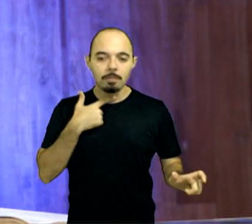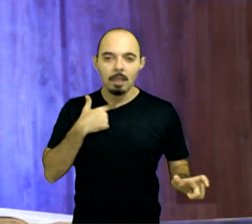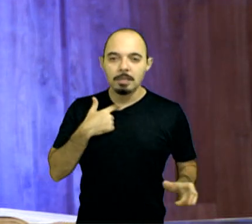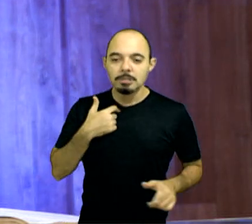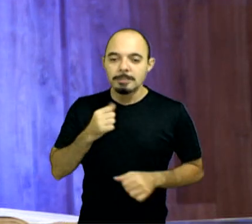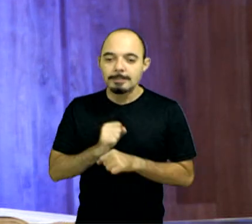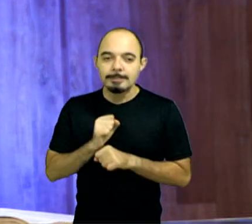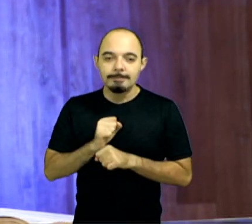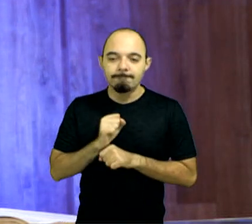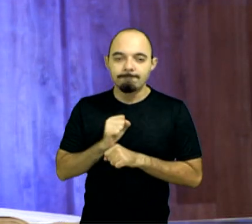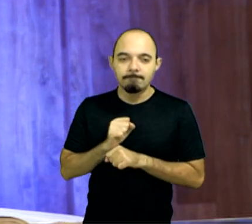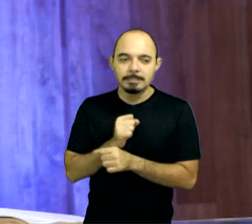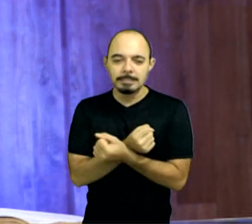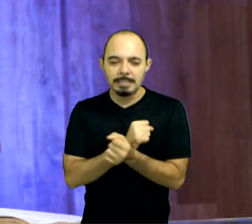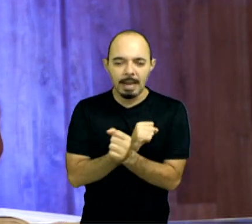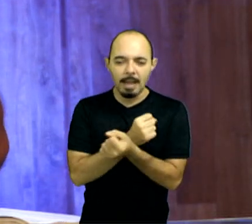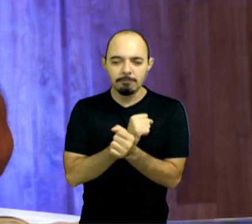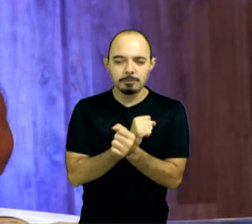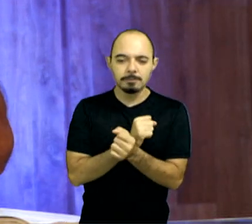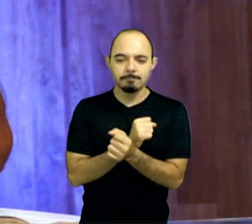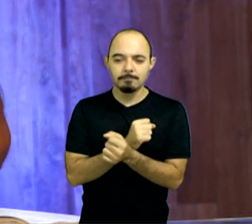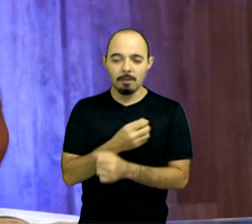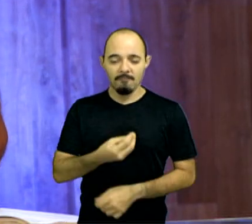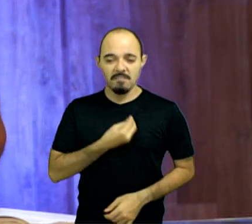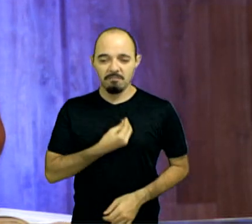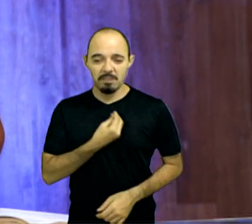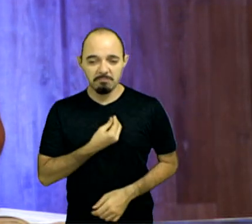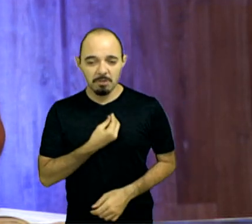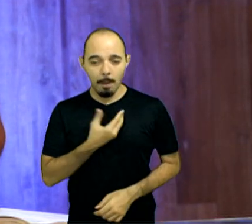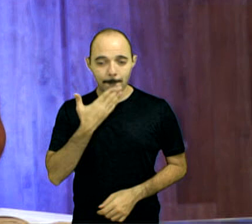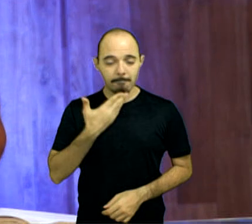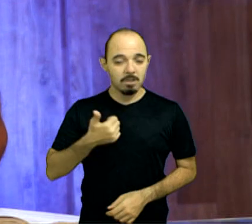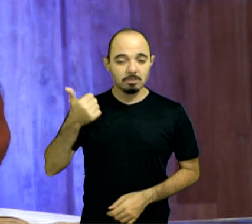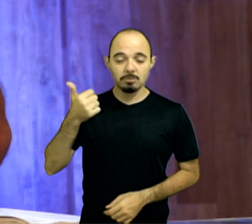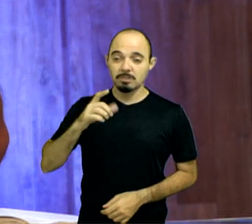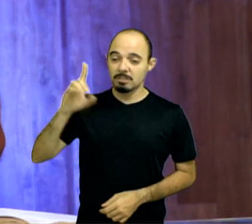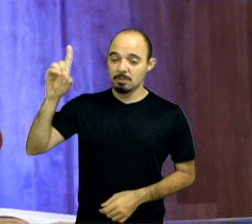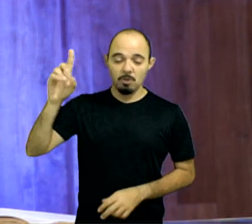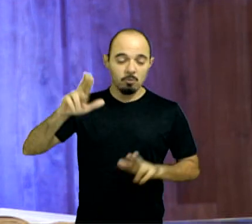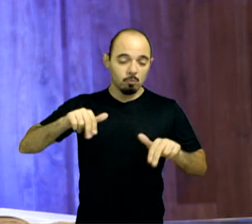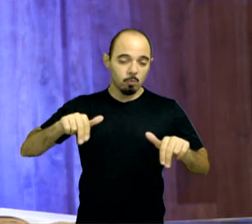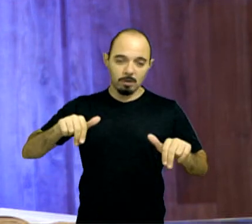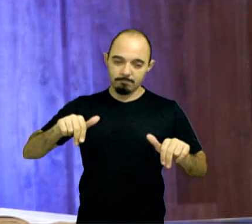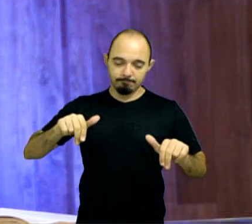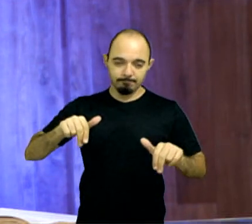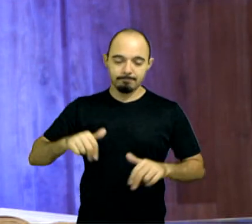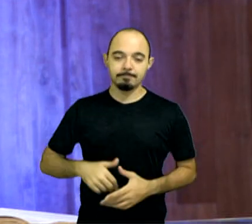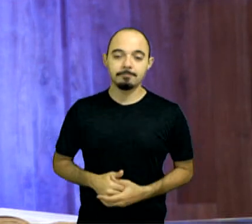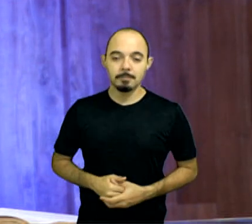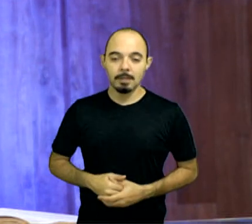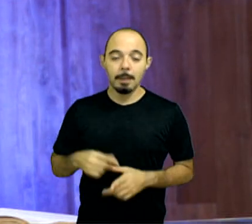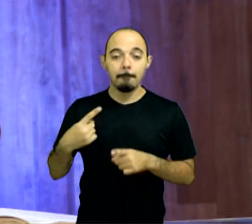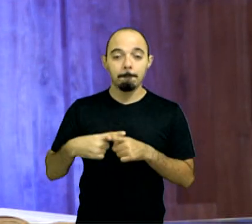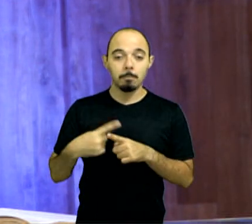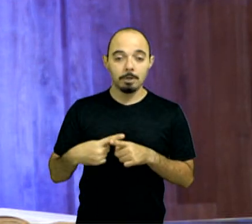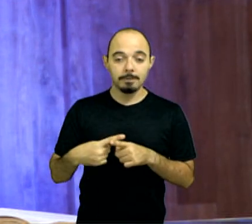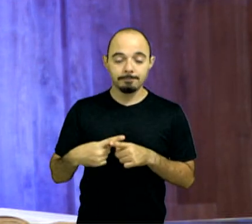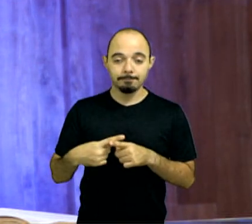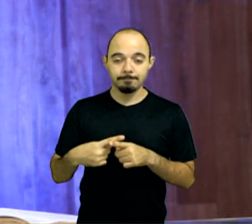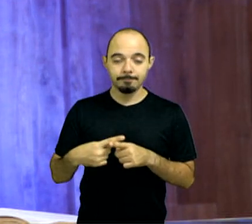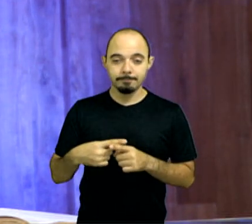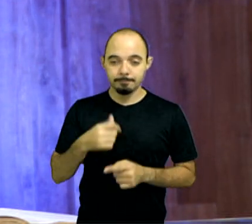nunca viverá o melhor de Deus para a sua vida e para a sua família. Vou repetir, um homem que